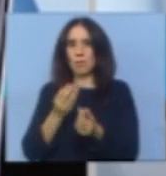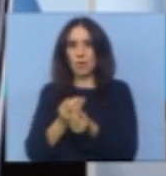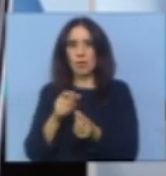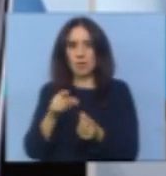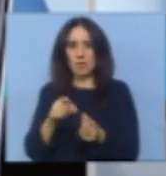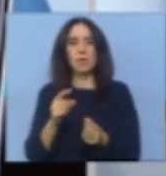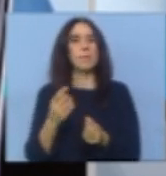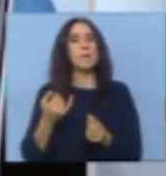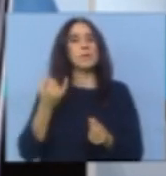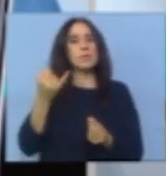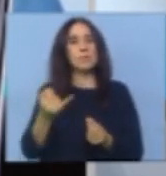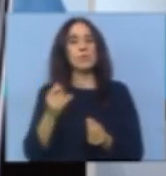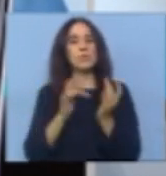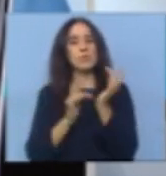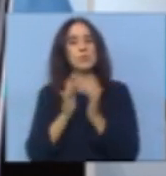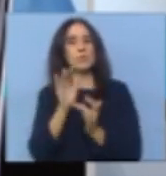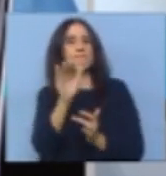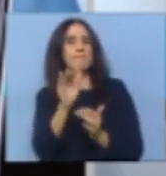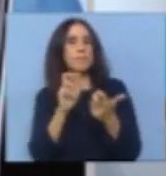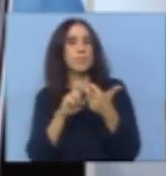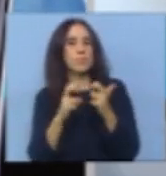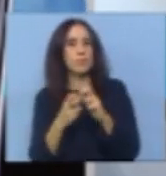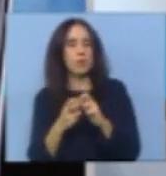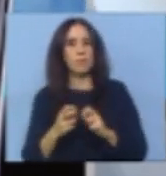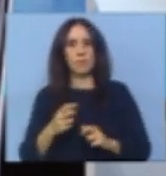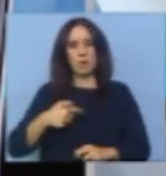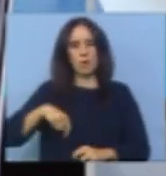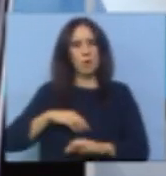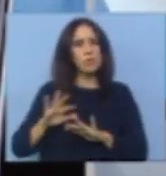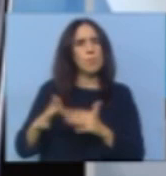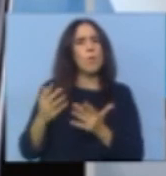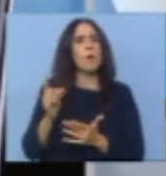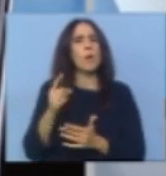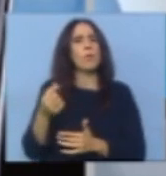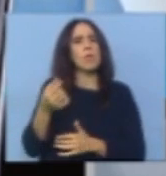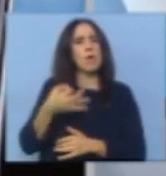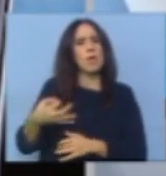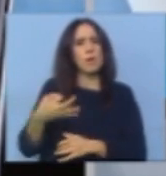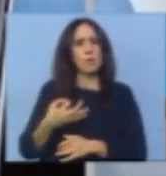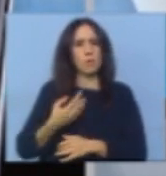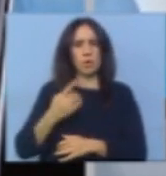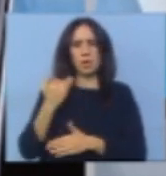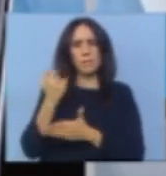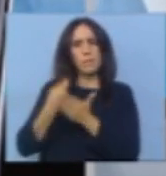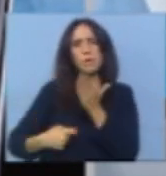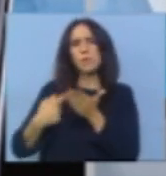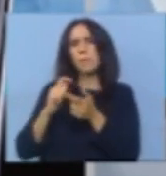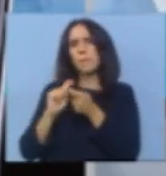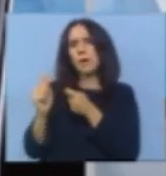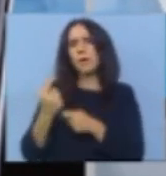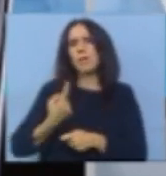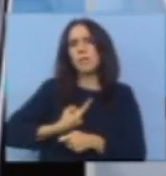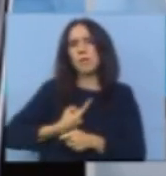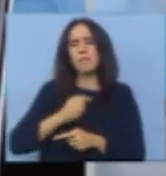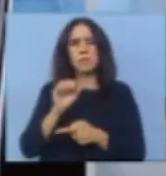vem pôr o problema a Jesus. Podemos ou não usar esse dinheiro? Devemos ou não pagar os impostos?